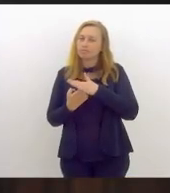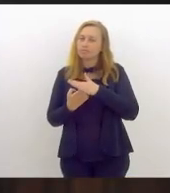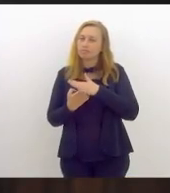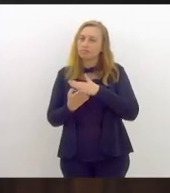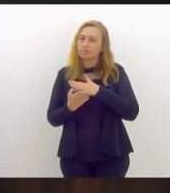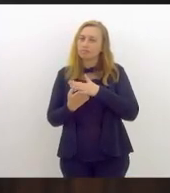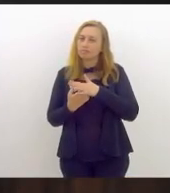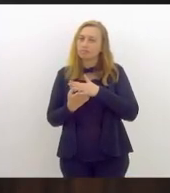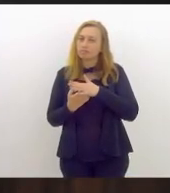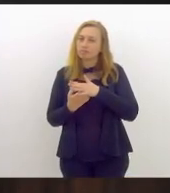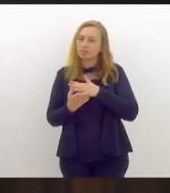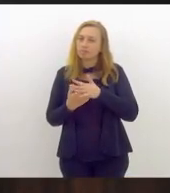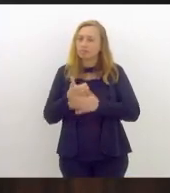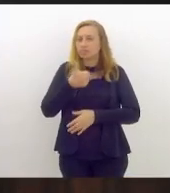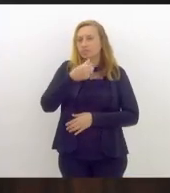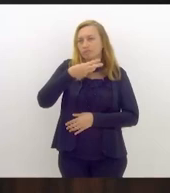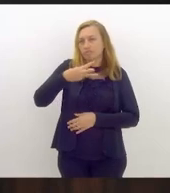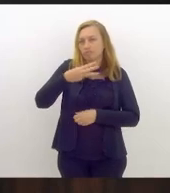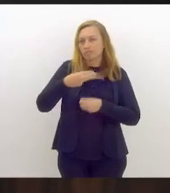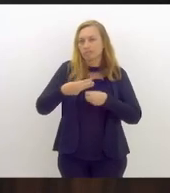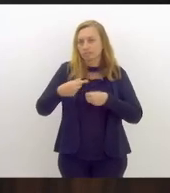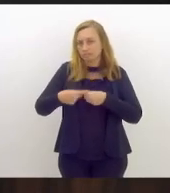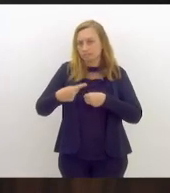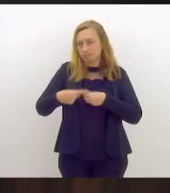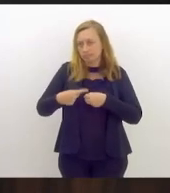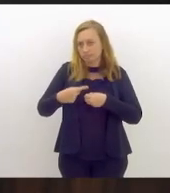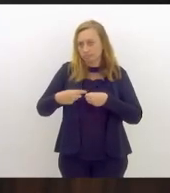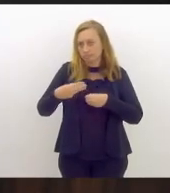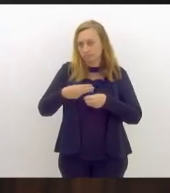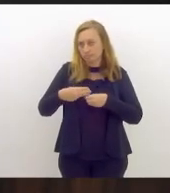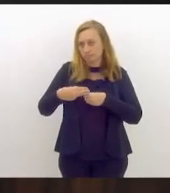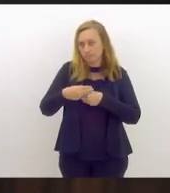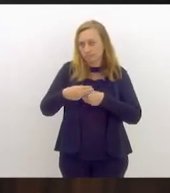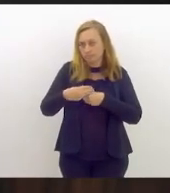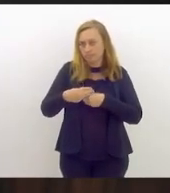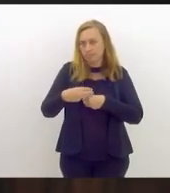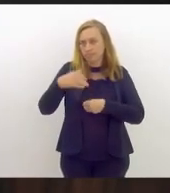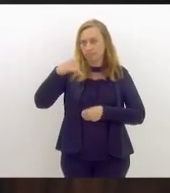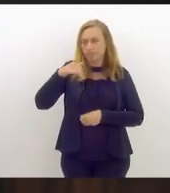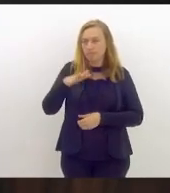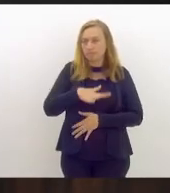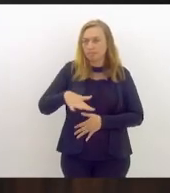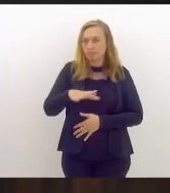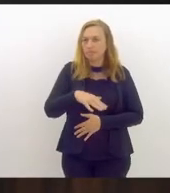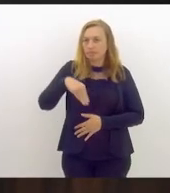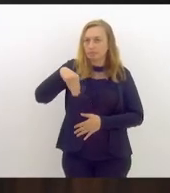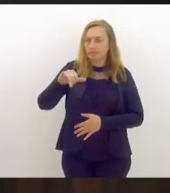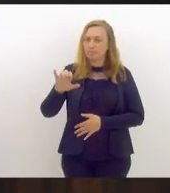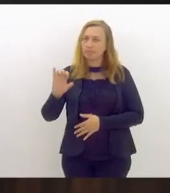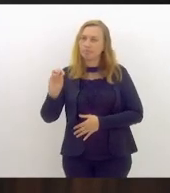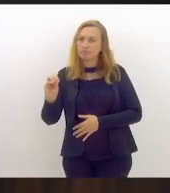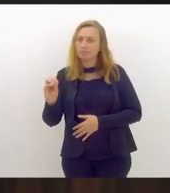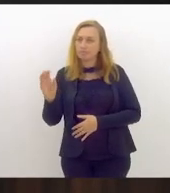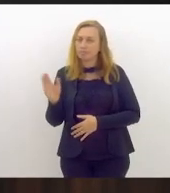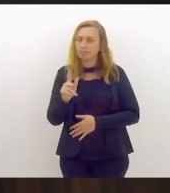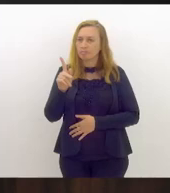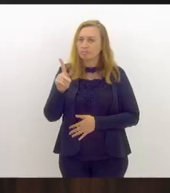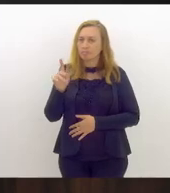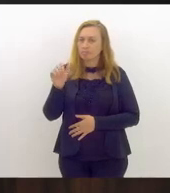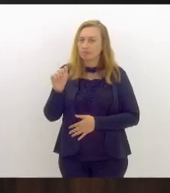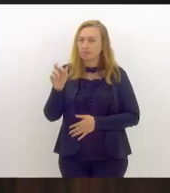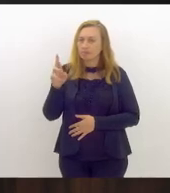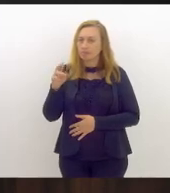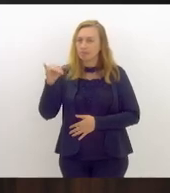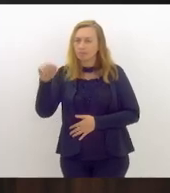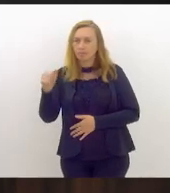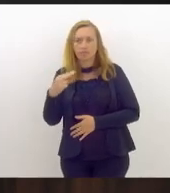salvo engano, presentes em 13 municípios dessa área do Médio Paraíba, não podem ter licença ambiental. E a